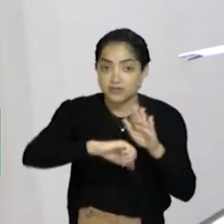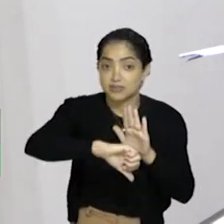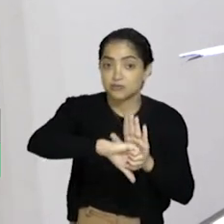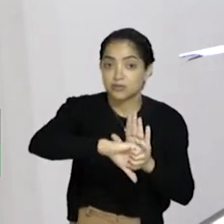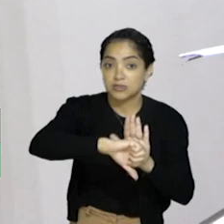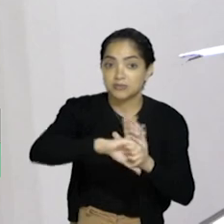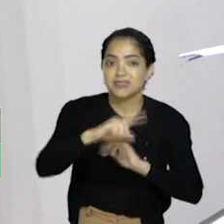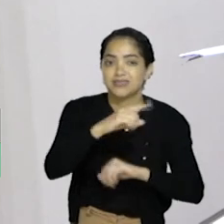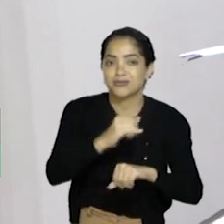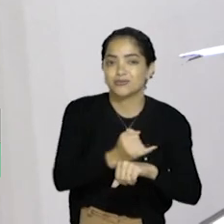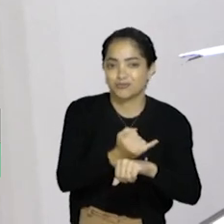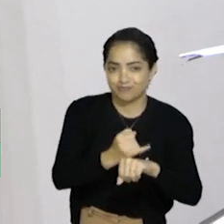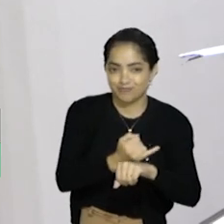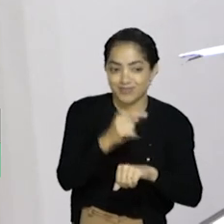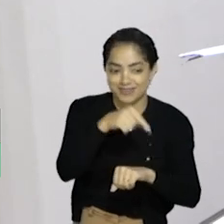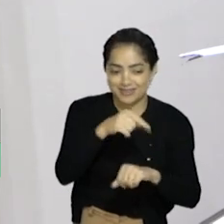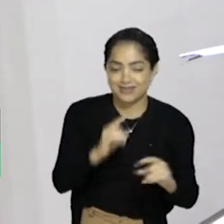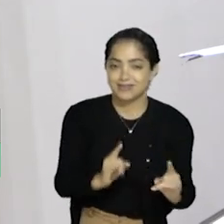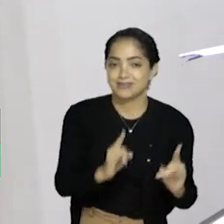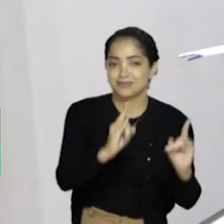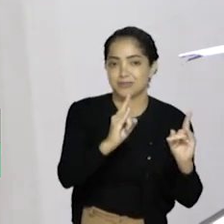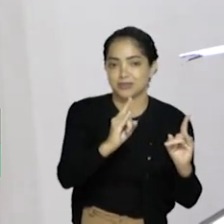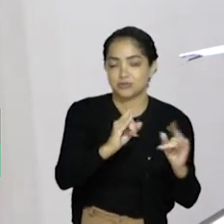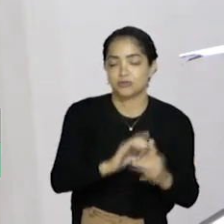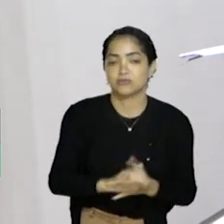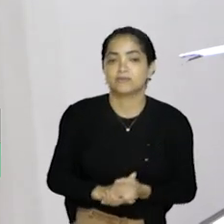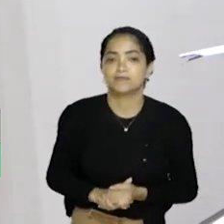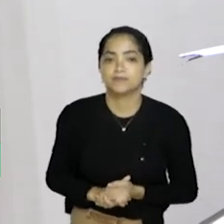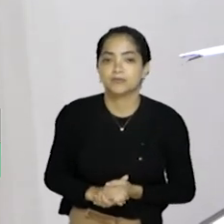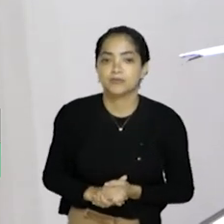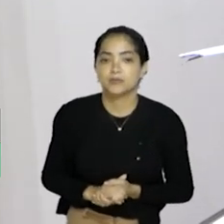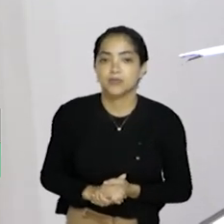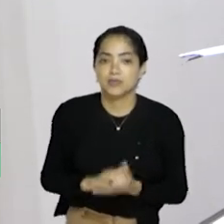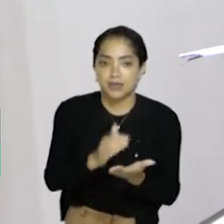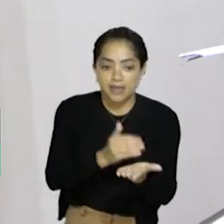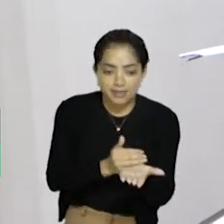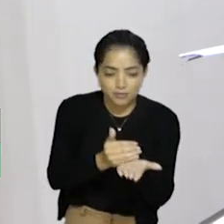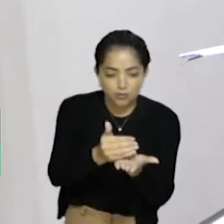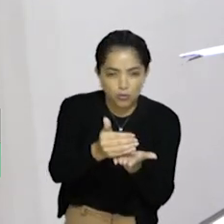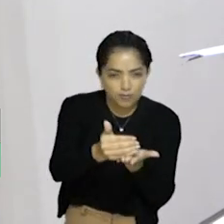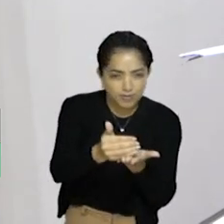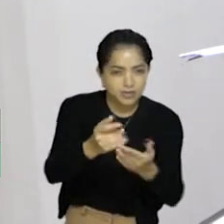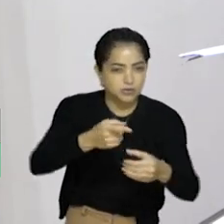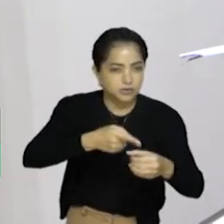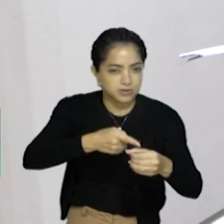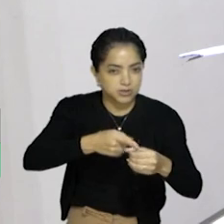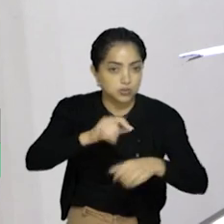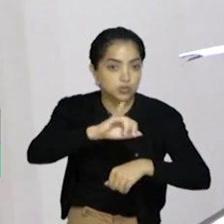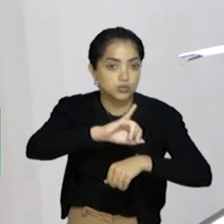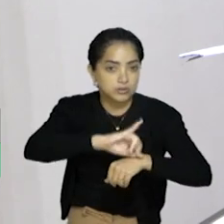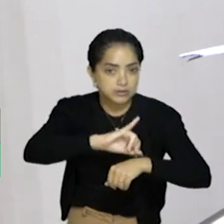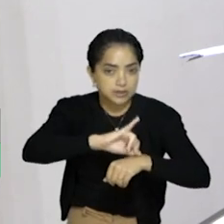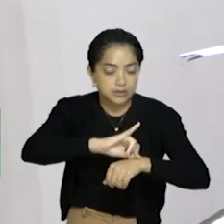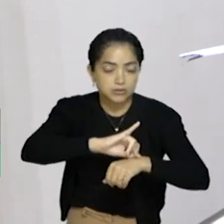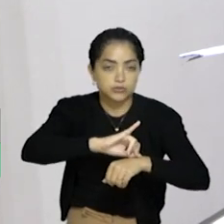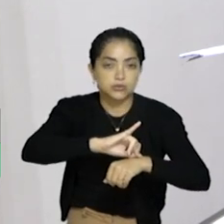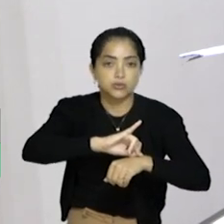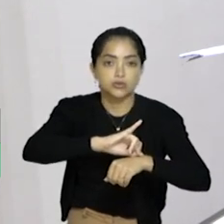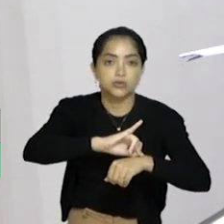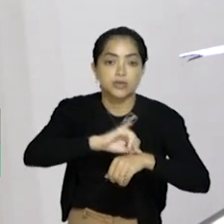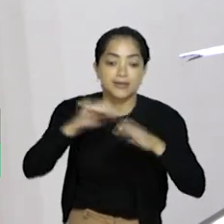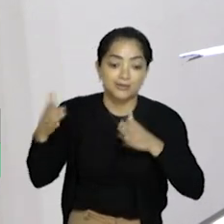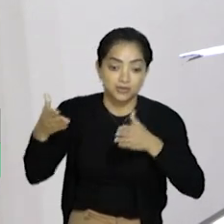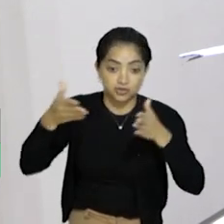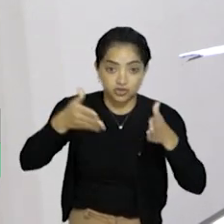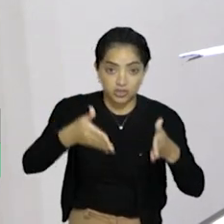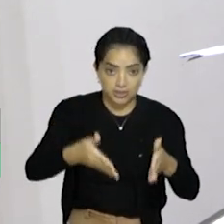naquele prédio vai dar é na entrada da cidade é 90 cidade Quem chegar